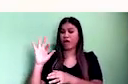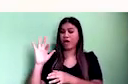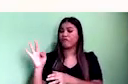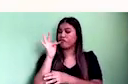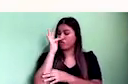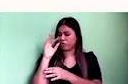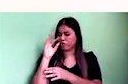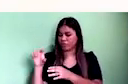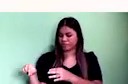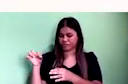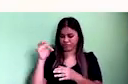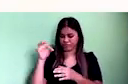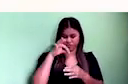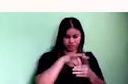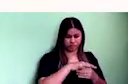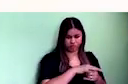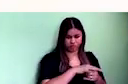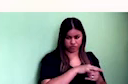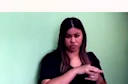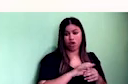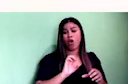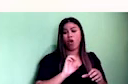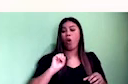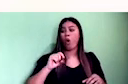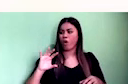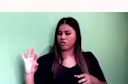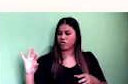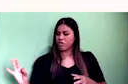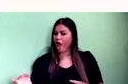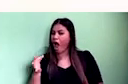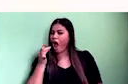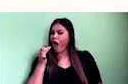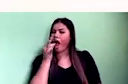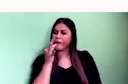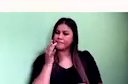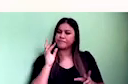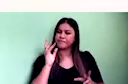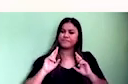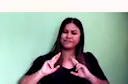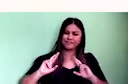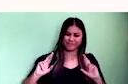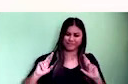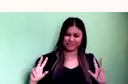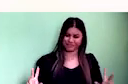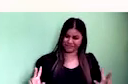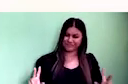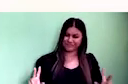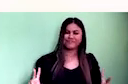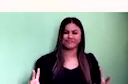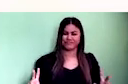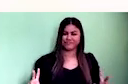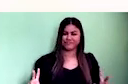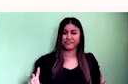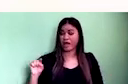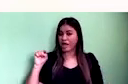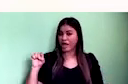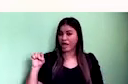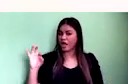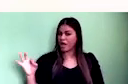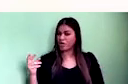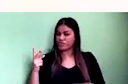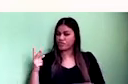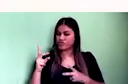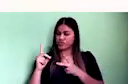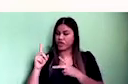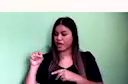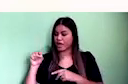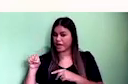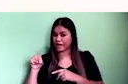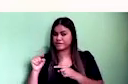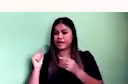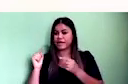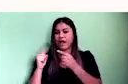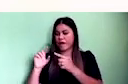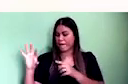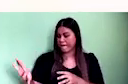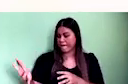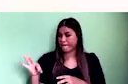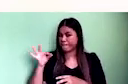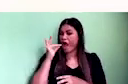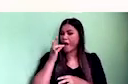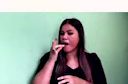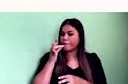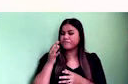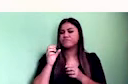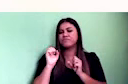e consumir a planta como um todo. Tá? Então, a fitoterapia é o consumo da planta como um todo. Em diferentes formas farmacêuticas. Você pode tomar cápsula, você pode